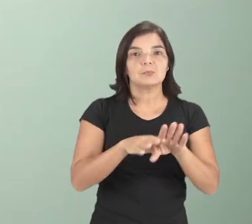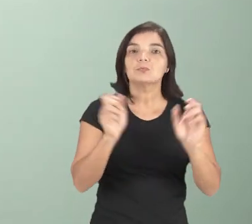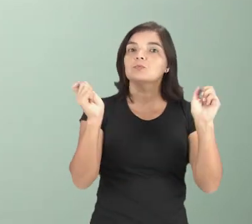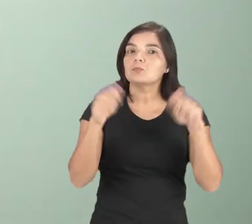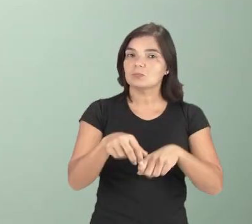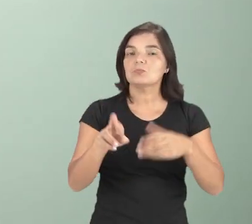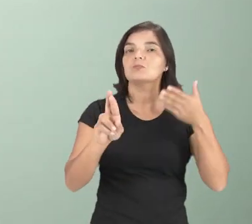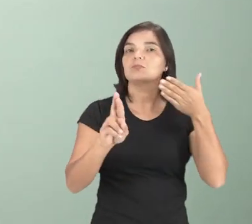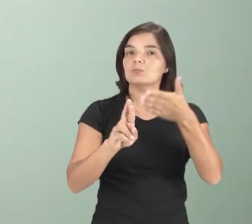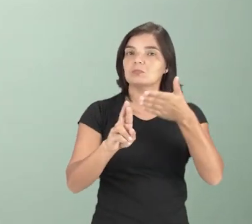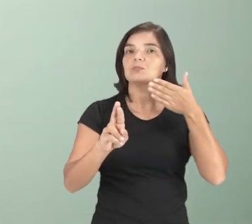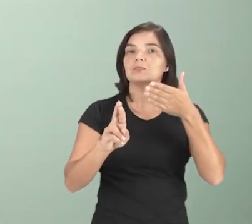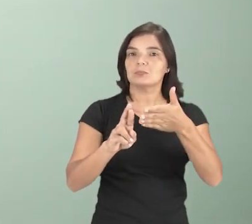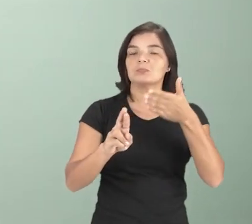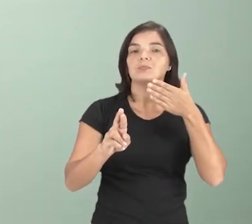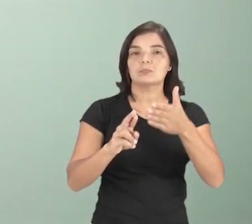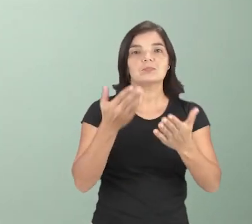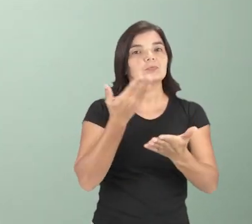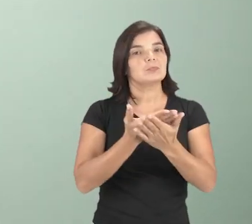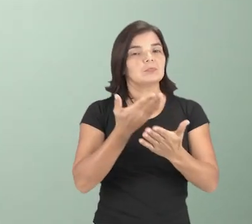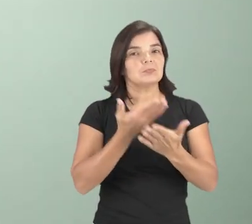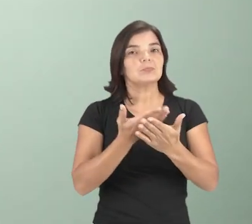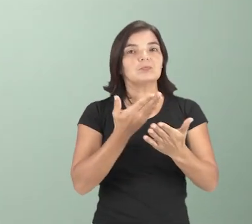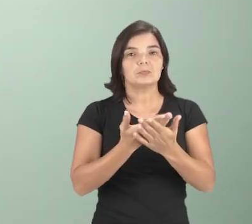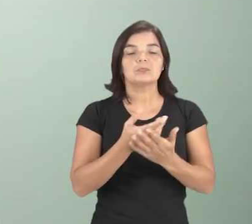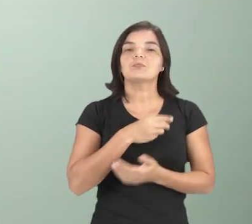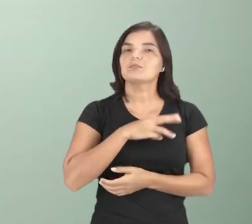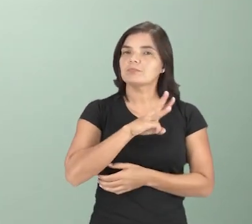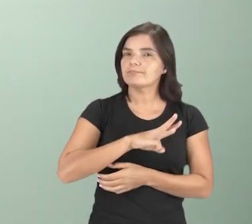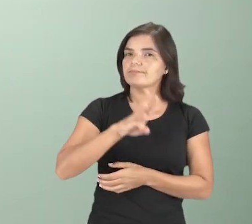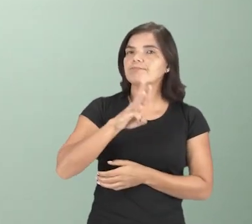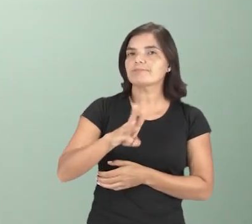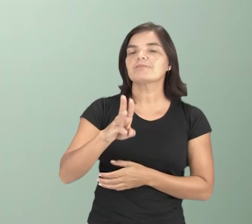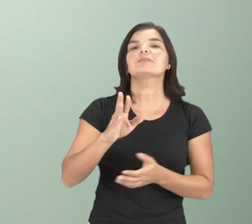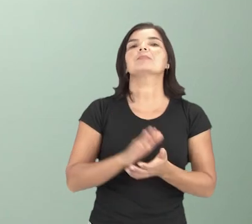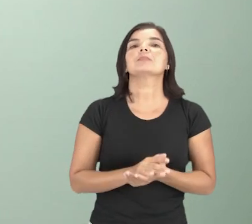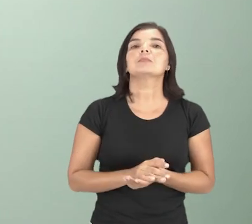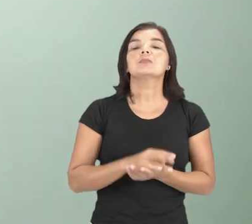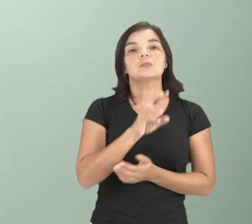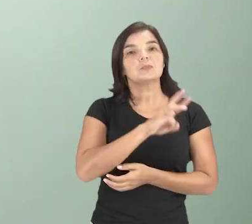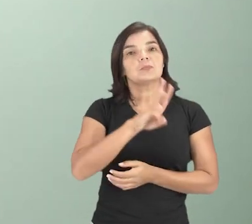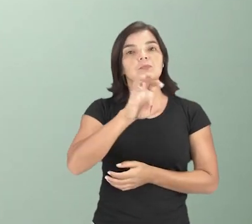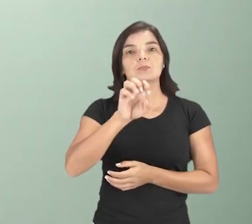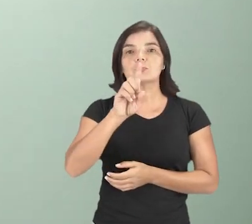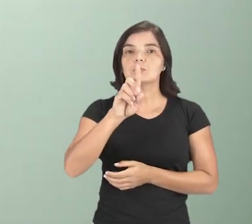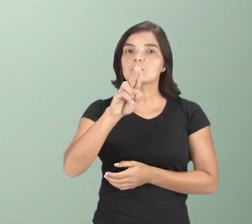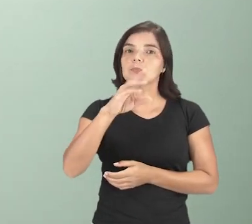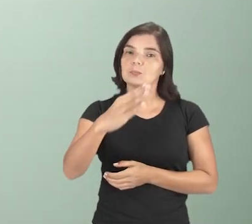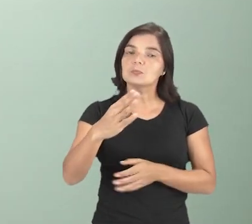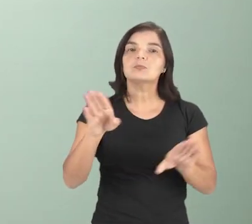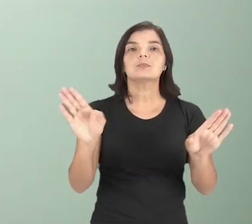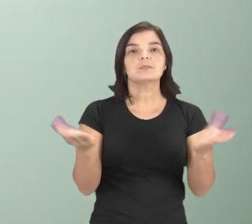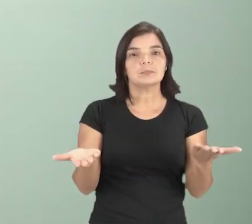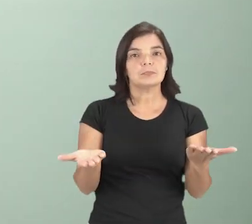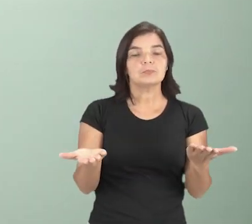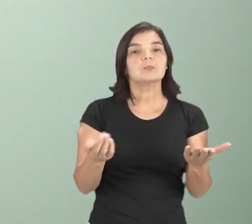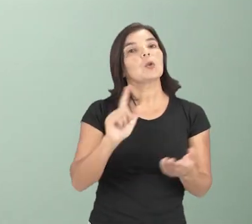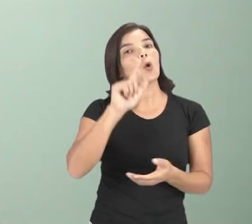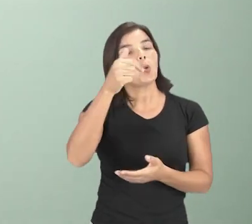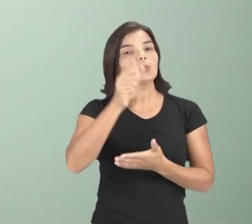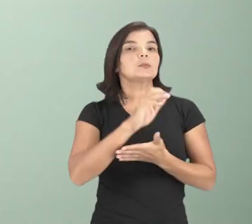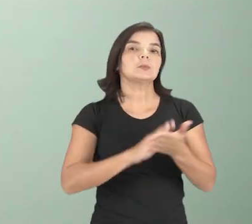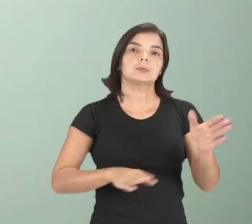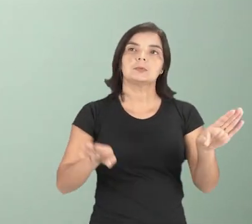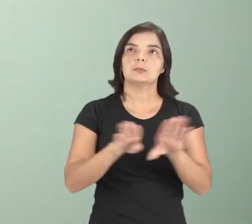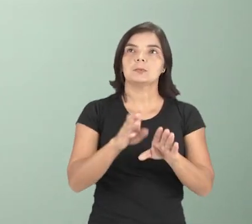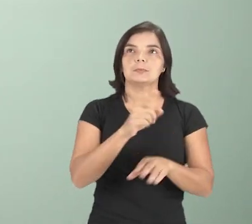podem também rever essa aula e também se aprofundar um pouquinho nas nossas referências, acessar a nossa plataforma e que eu coloquei outras atividades